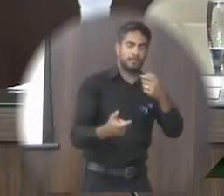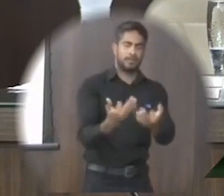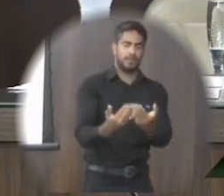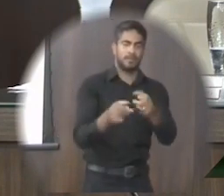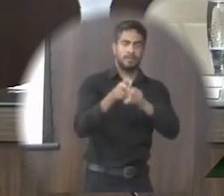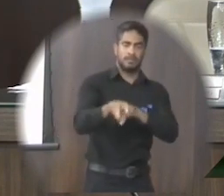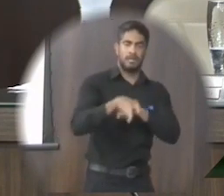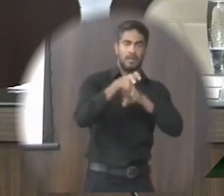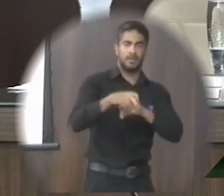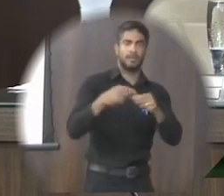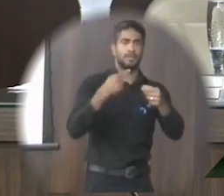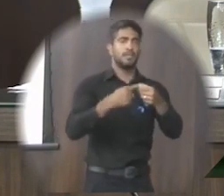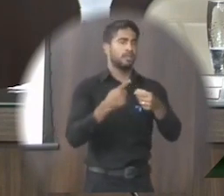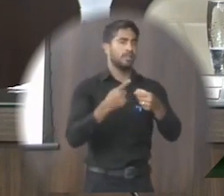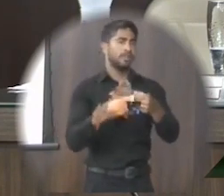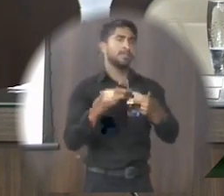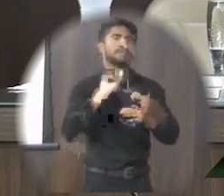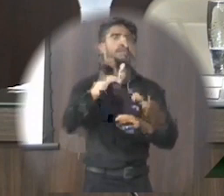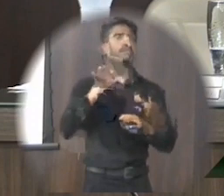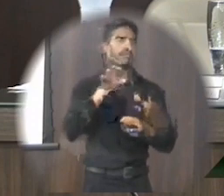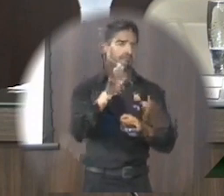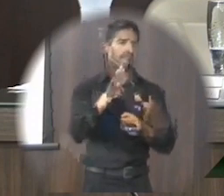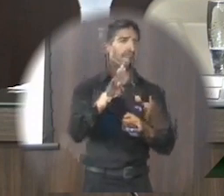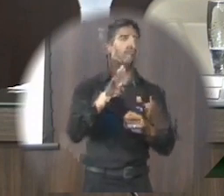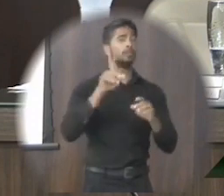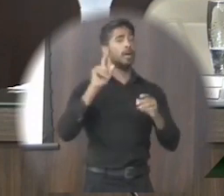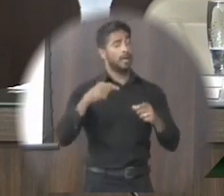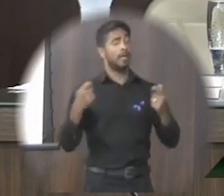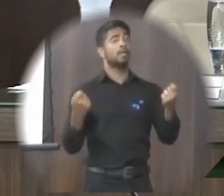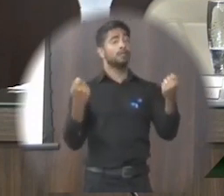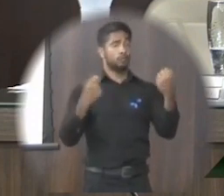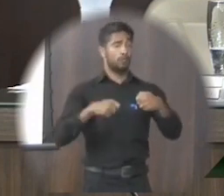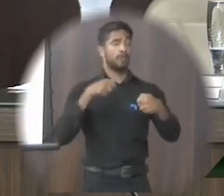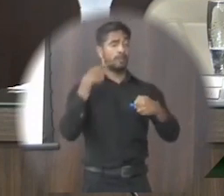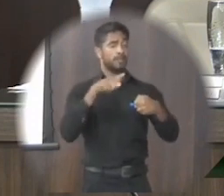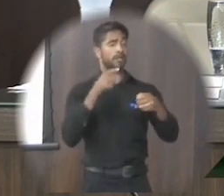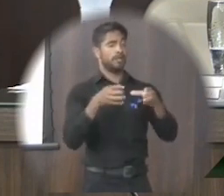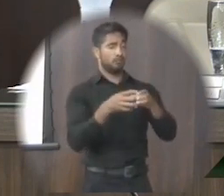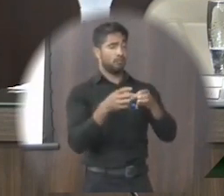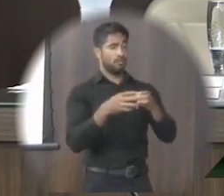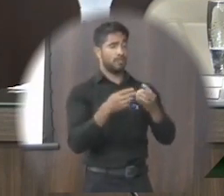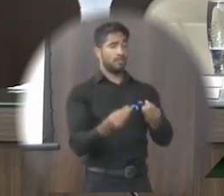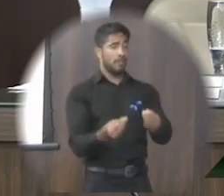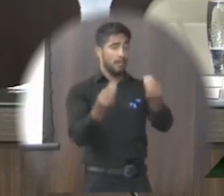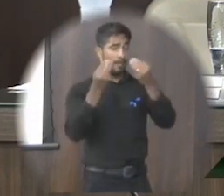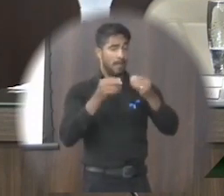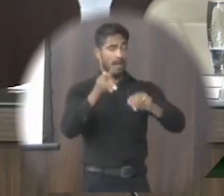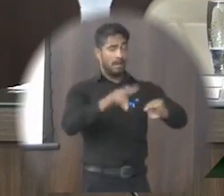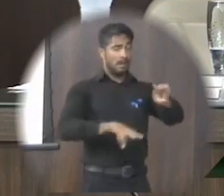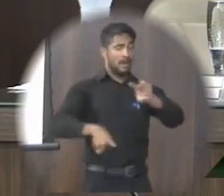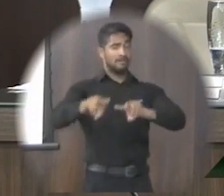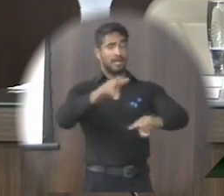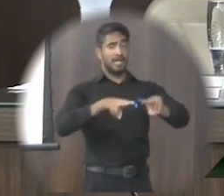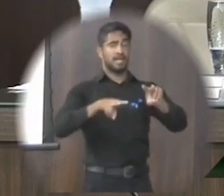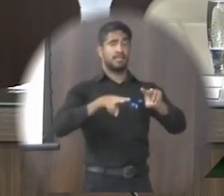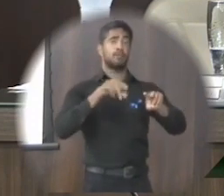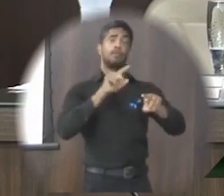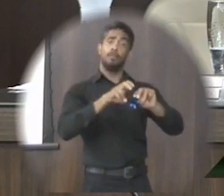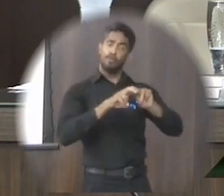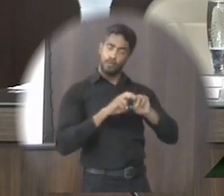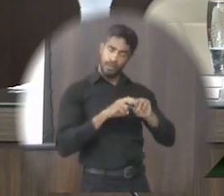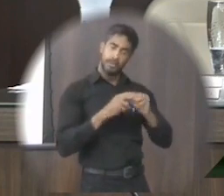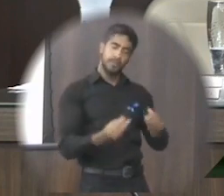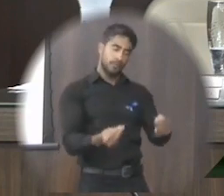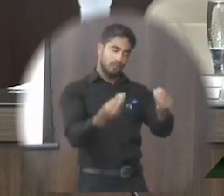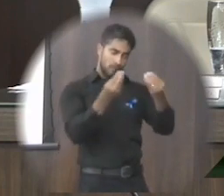município de Janaúba e da outras providências. É de competência dessa comissão dar parecer sobre esta matéria, por isso veio a esta